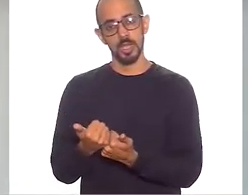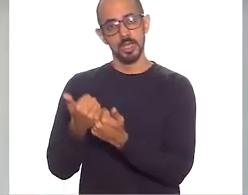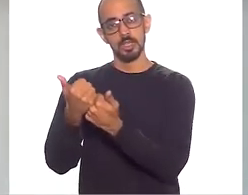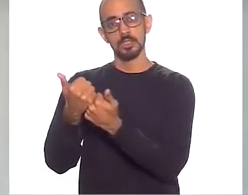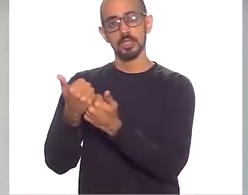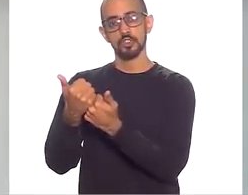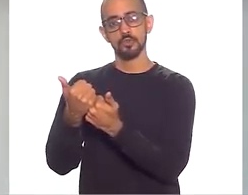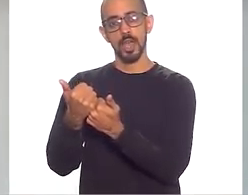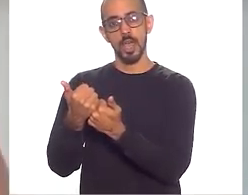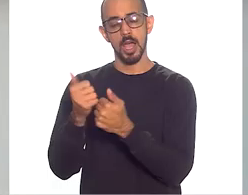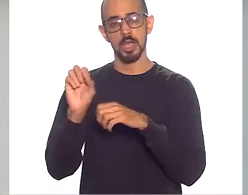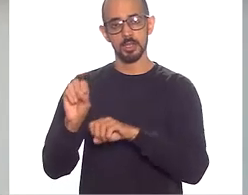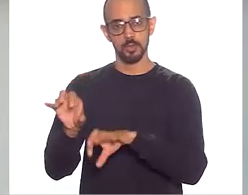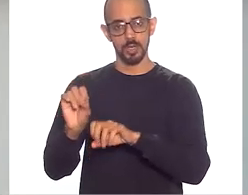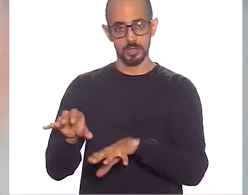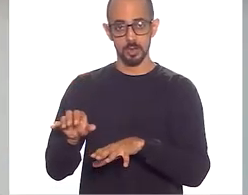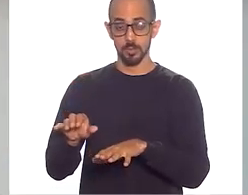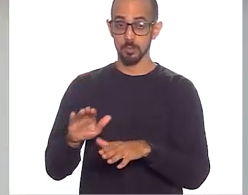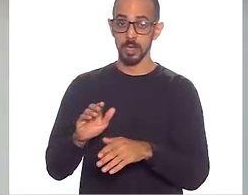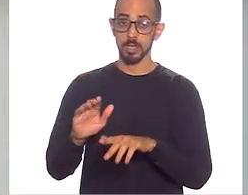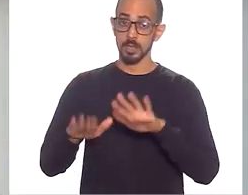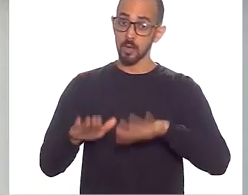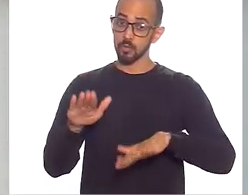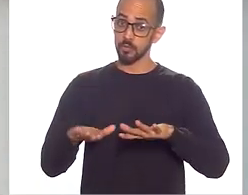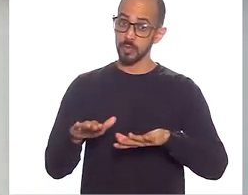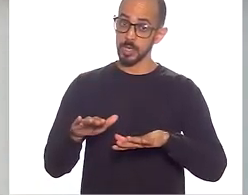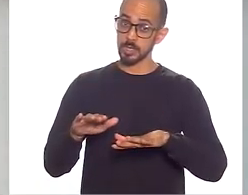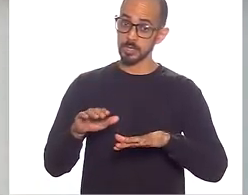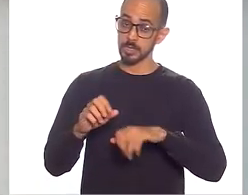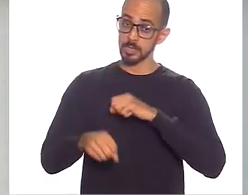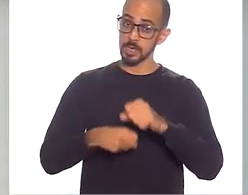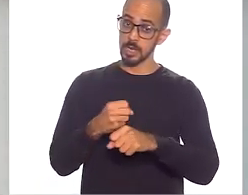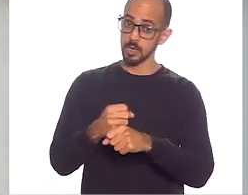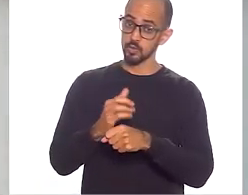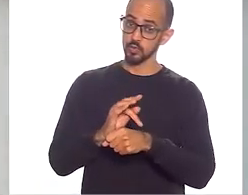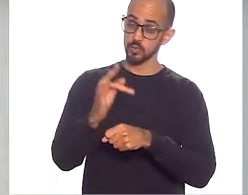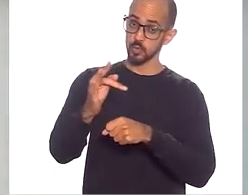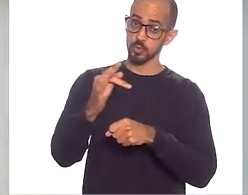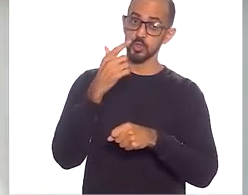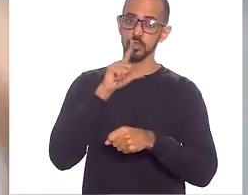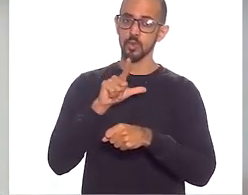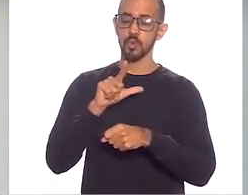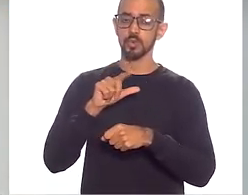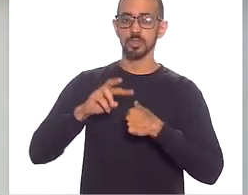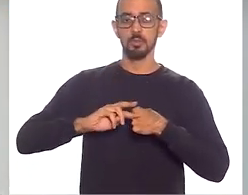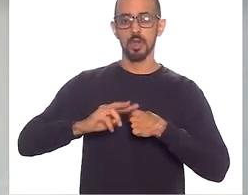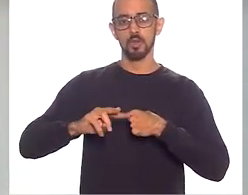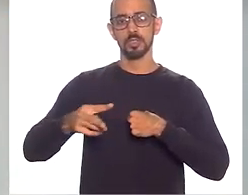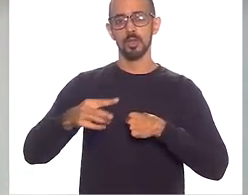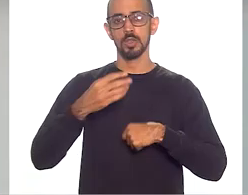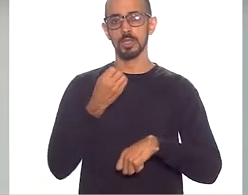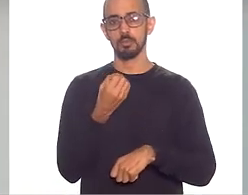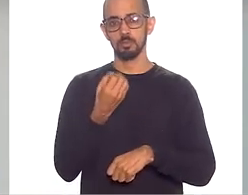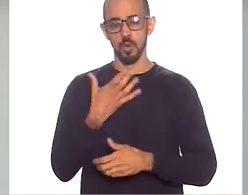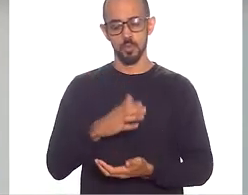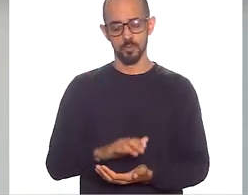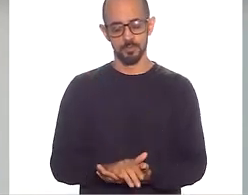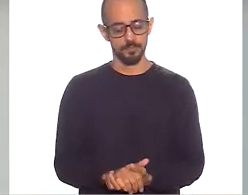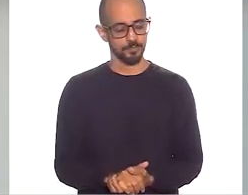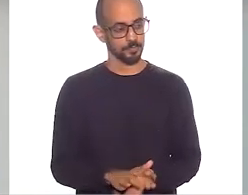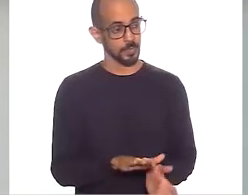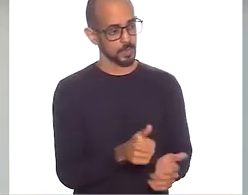apoiar a educação, para que daqui a algumas décadas a gente consiga, né, colher o fruto que a gente vai plantar